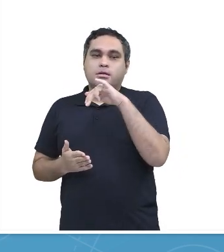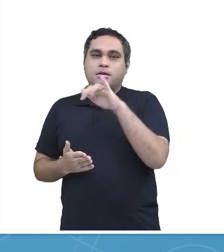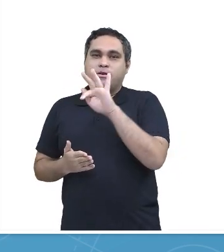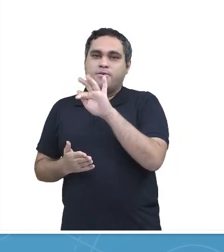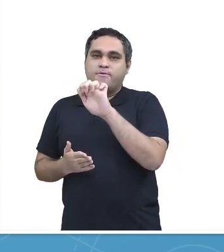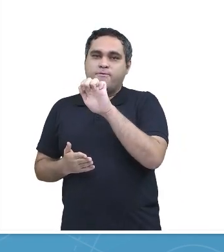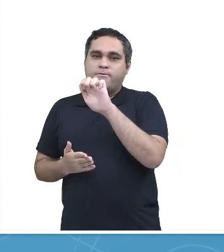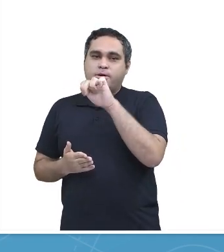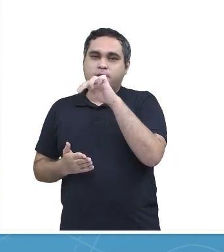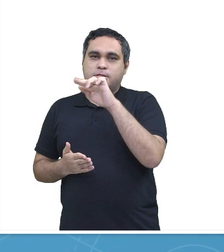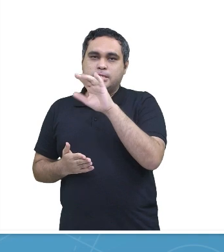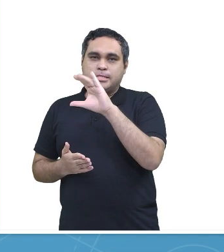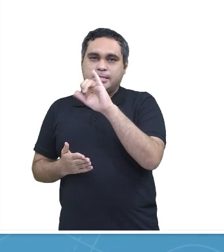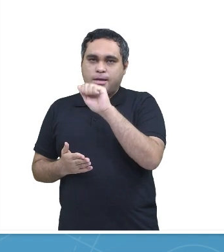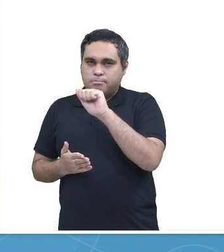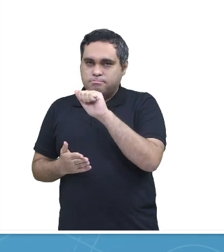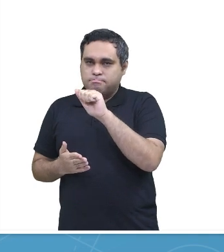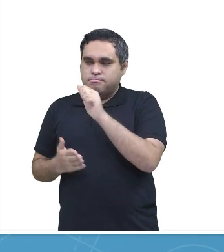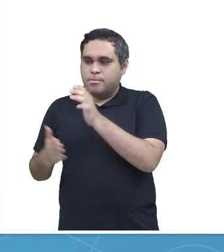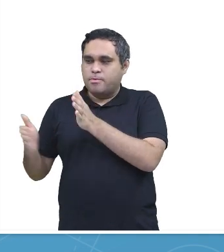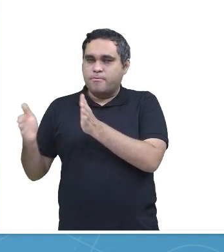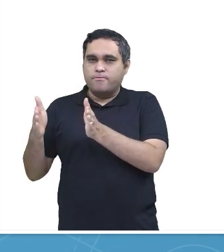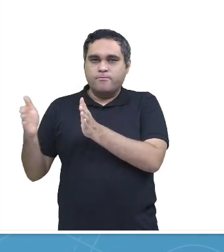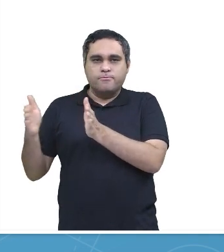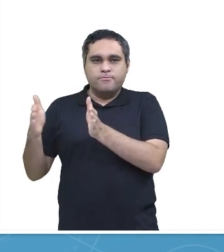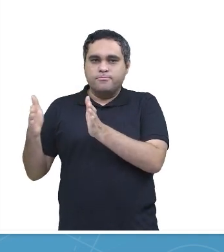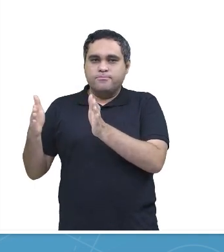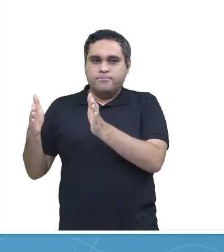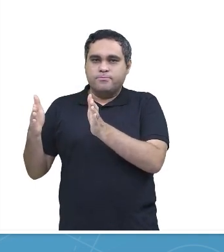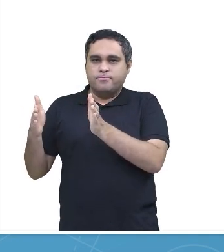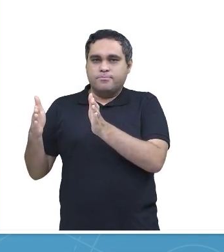aí as fases da vida.